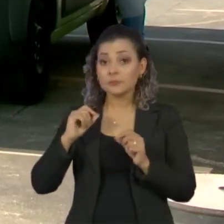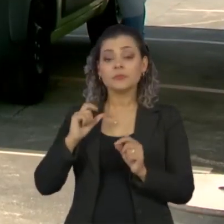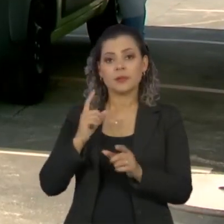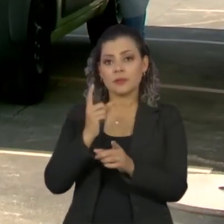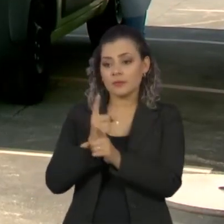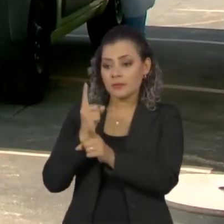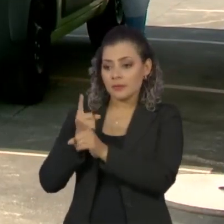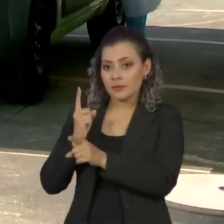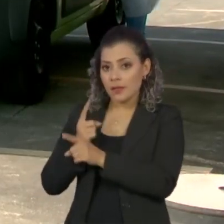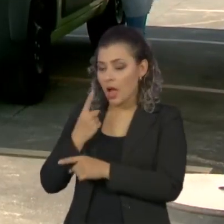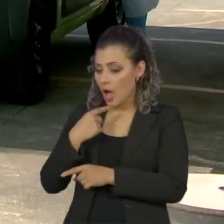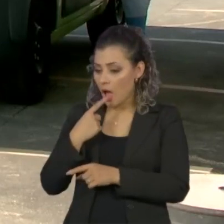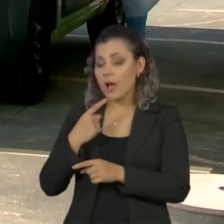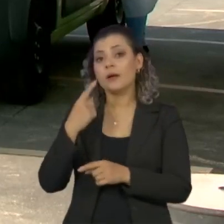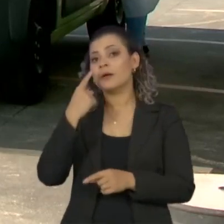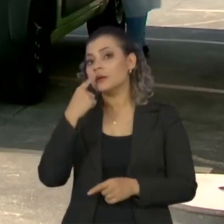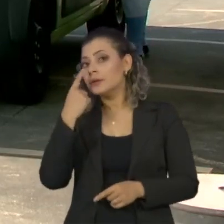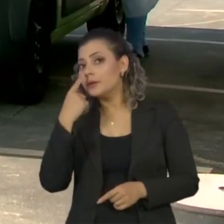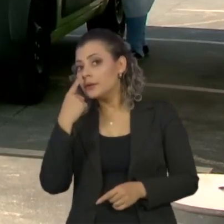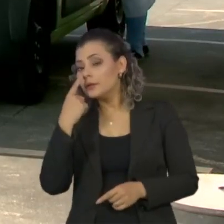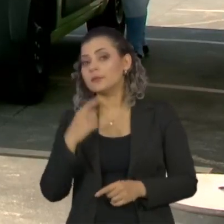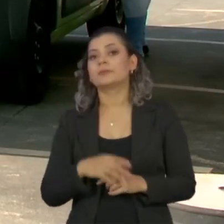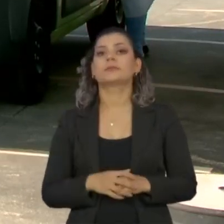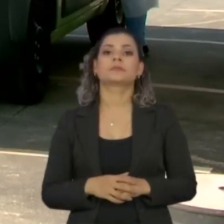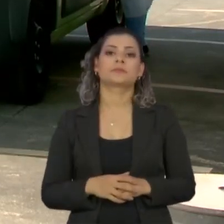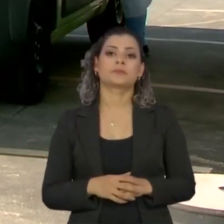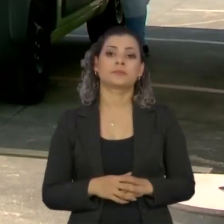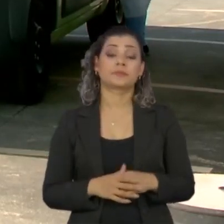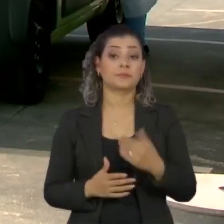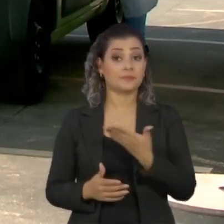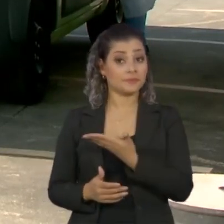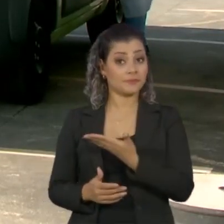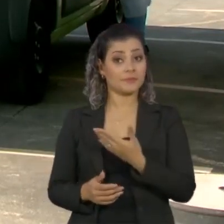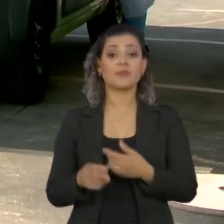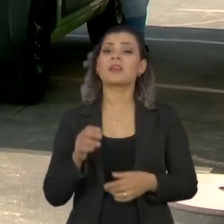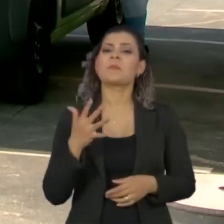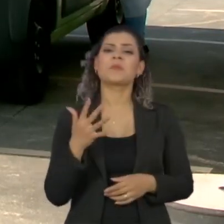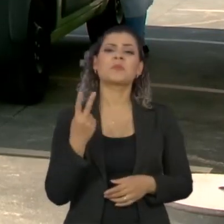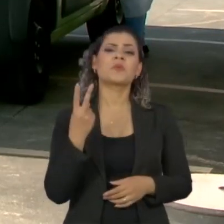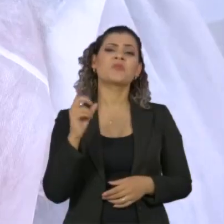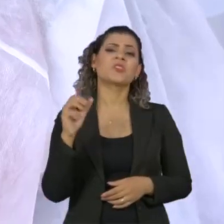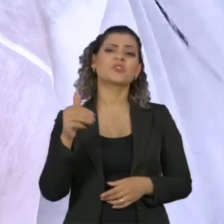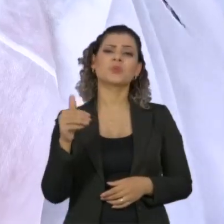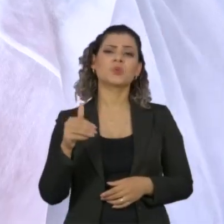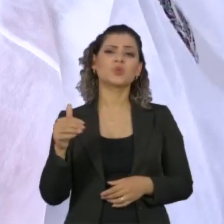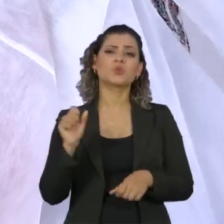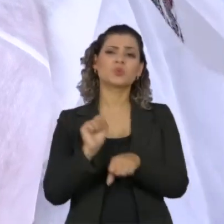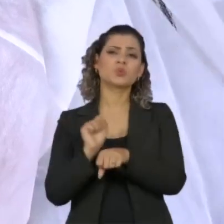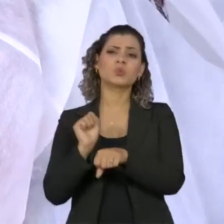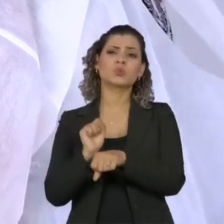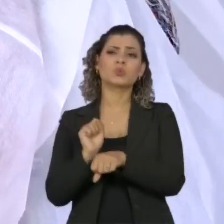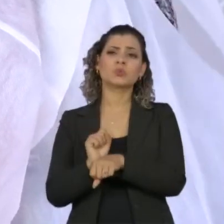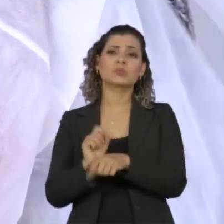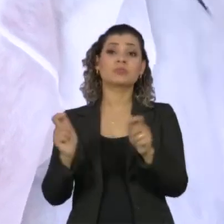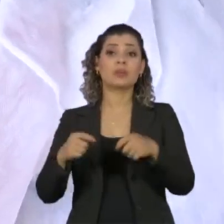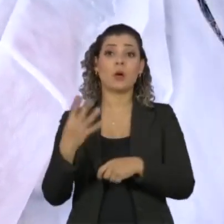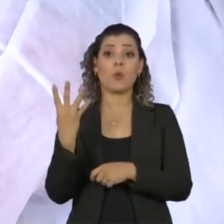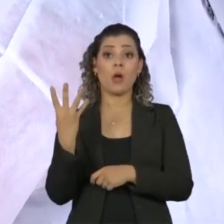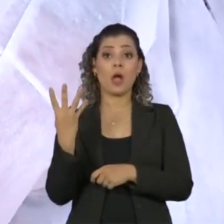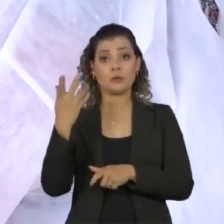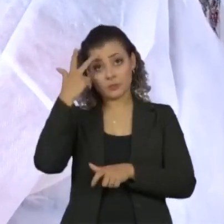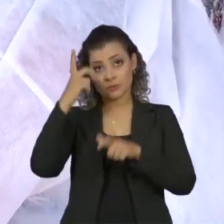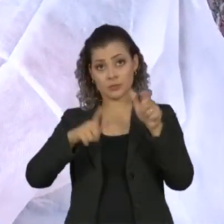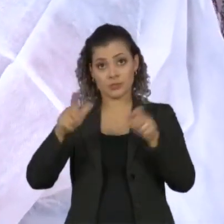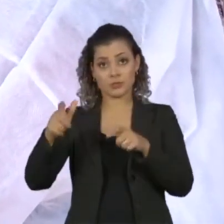de amostras da região do nariz e da garganta. O procedimento dura cerca de 20 minutos e são permitidas até 4 pessoas por